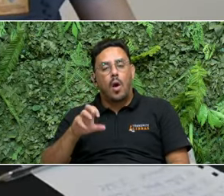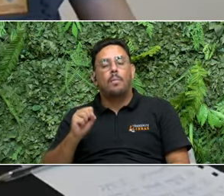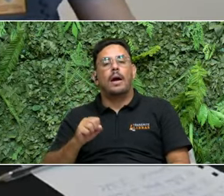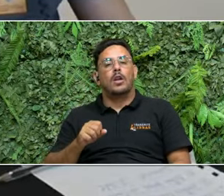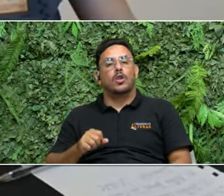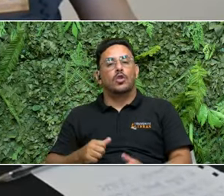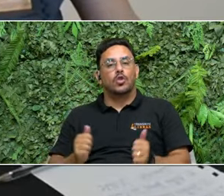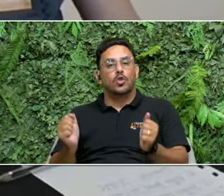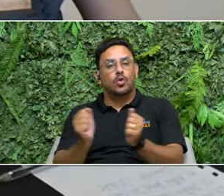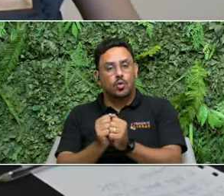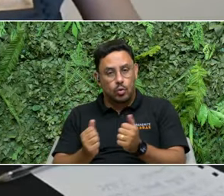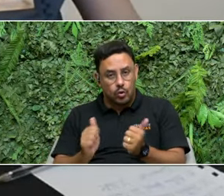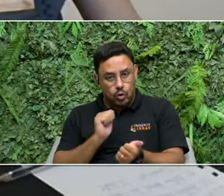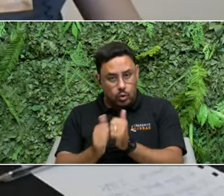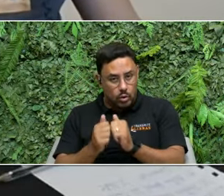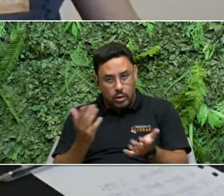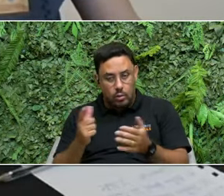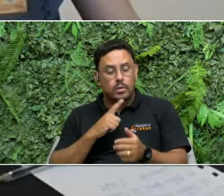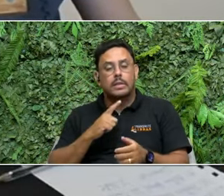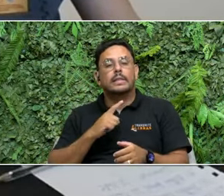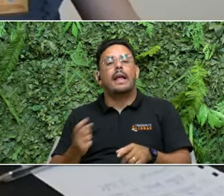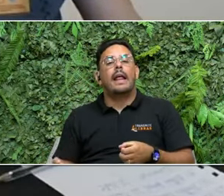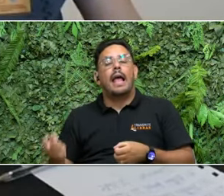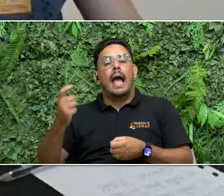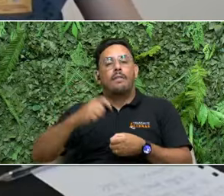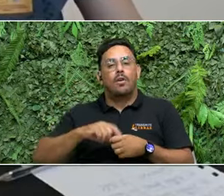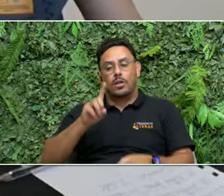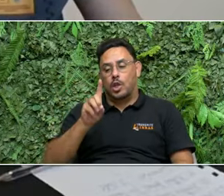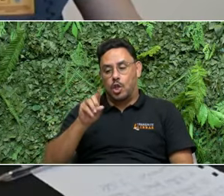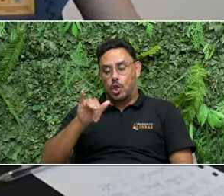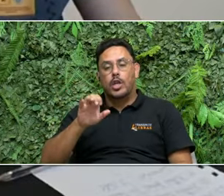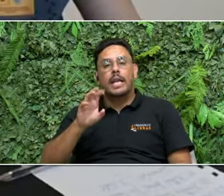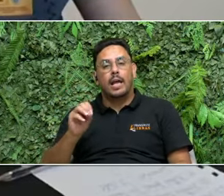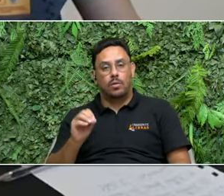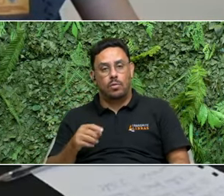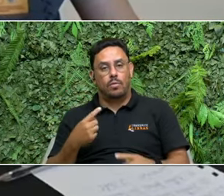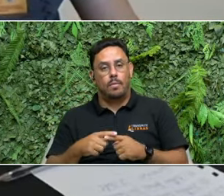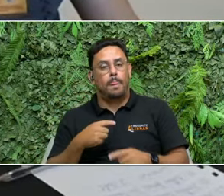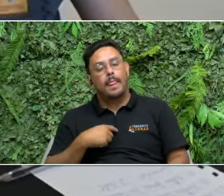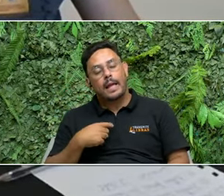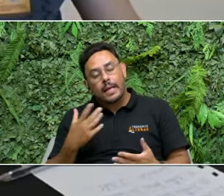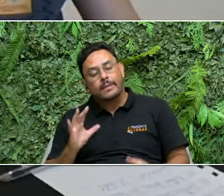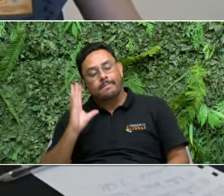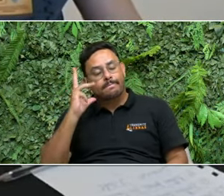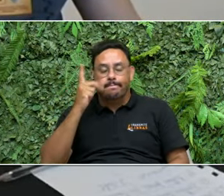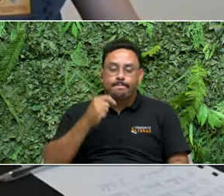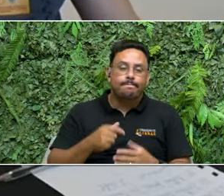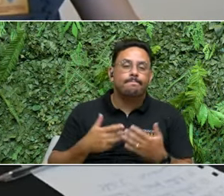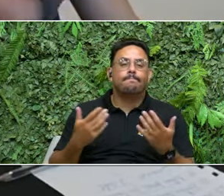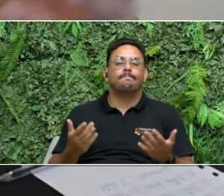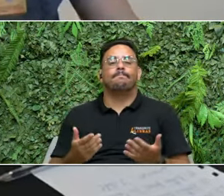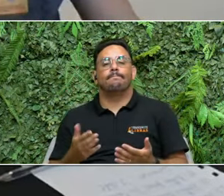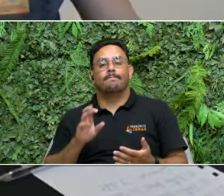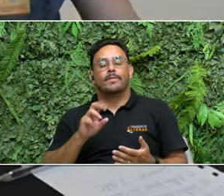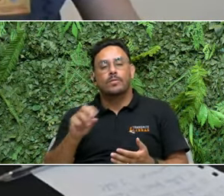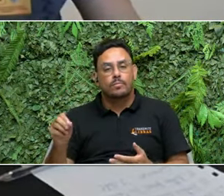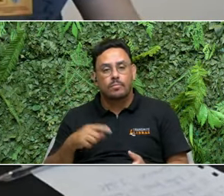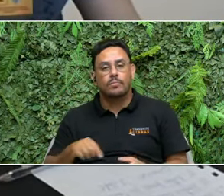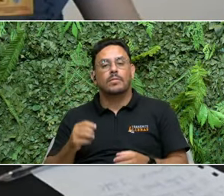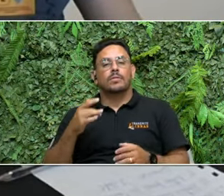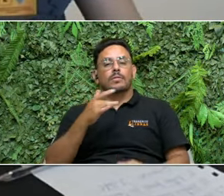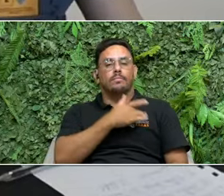Marlon jogando juntos pela primeira vez você tem a volta de Juan de Neno Porque na minha modesta